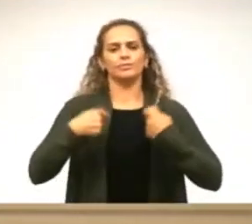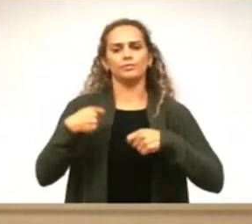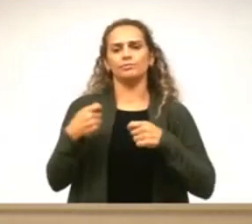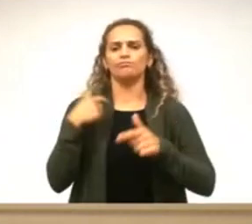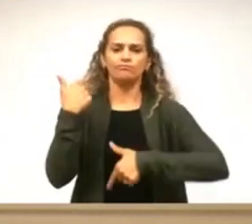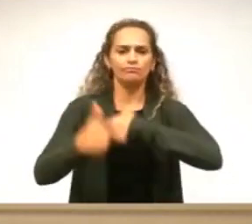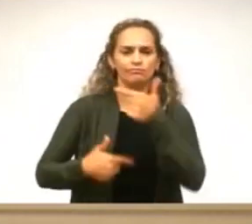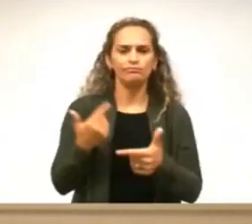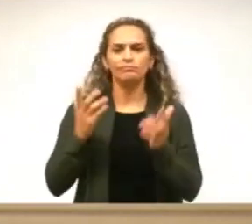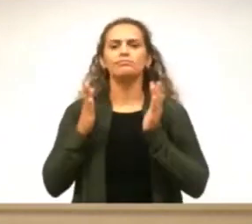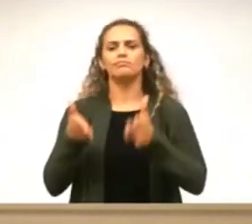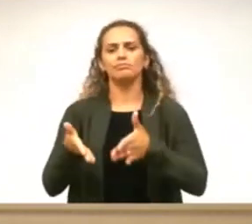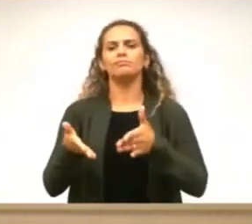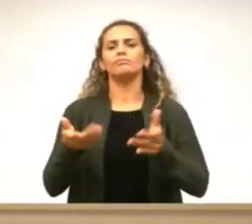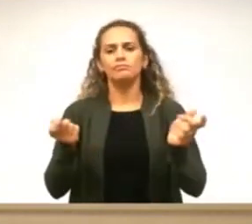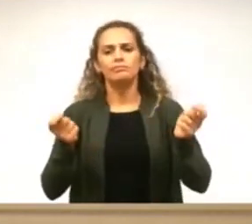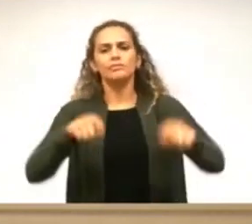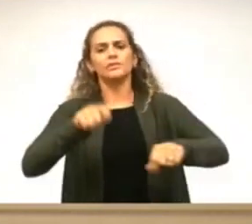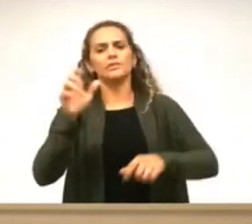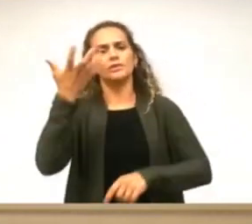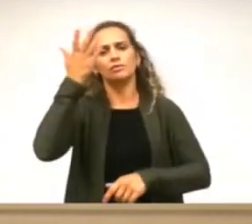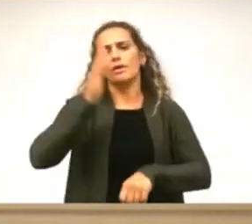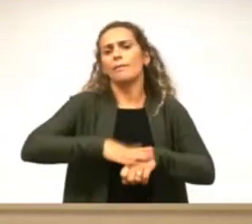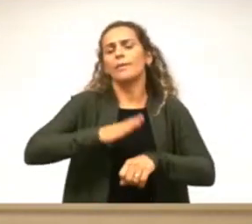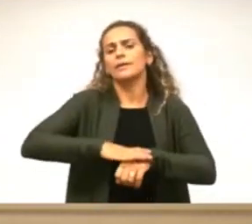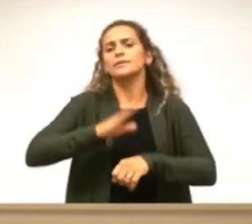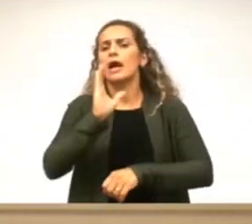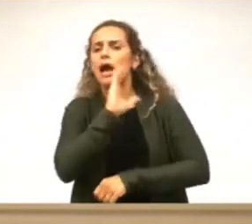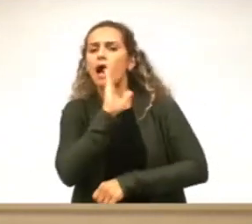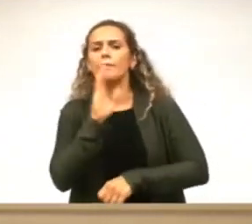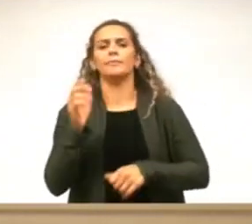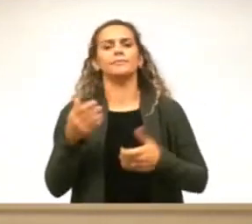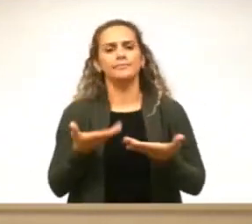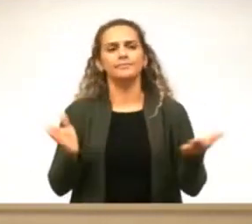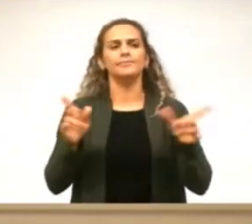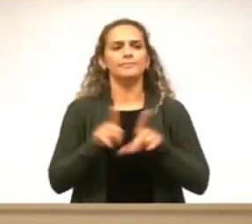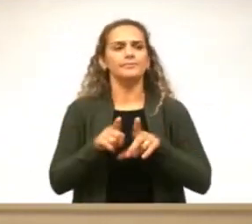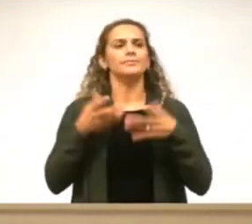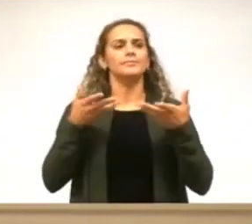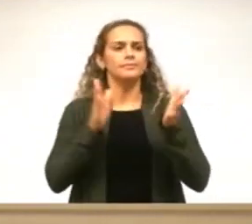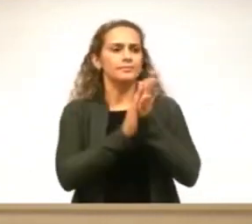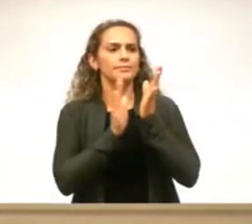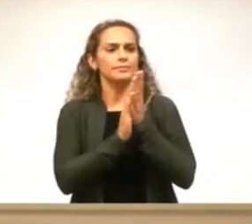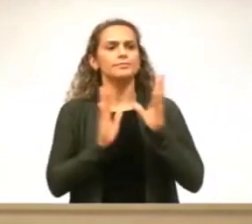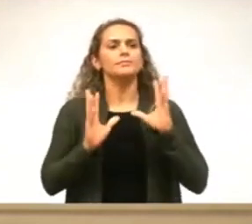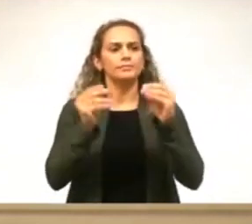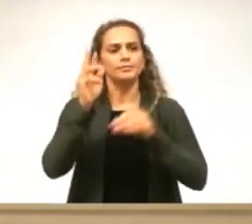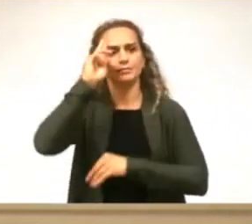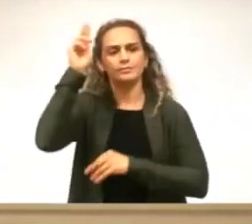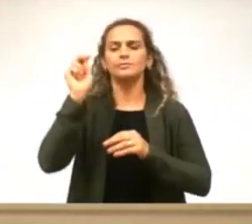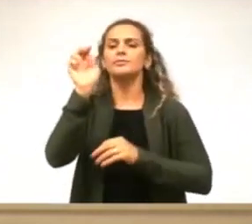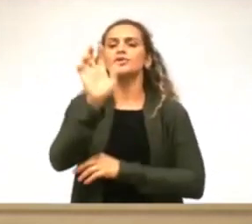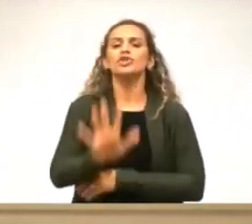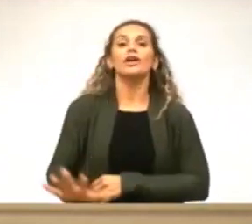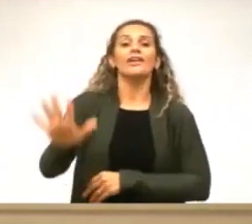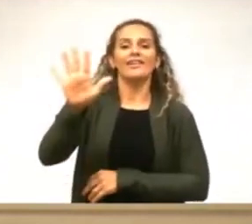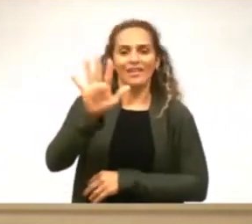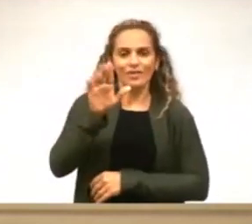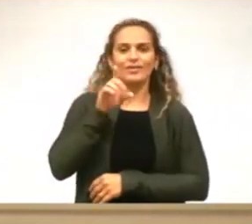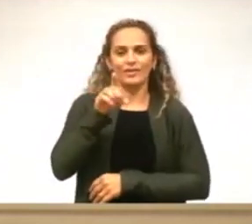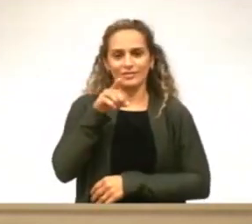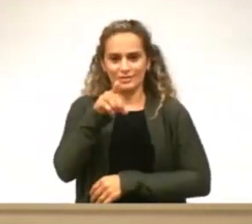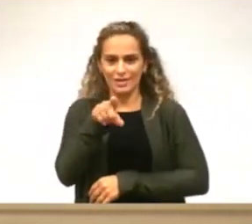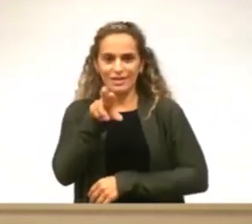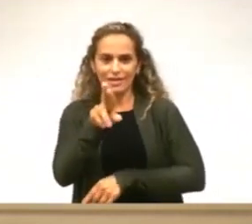sentido para poder resolver o mais rápido possível. Mas quero parabenizar o diretor-geral do DR, para